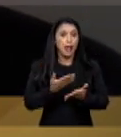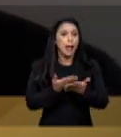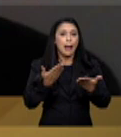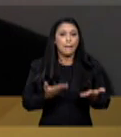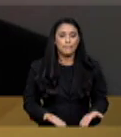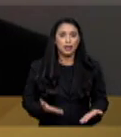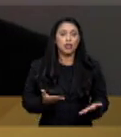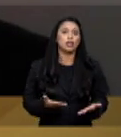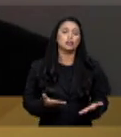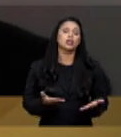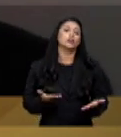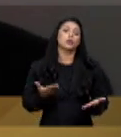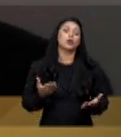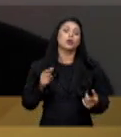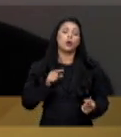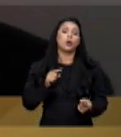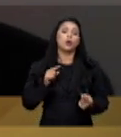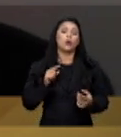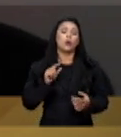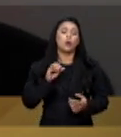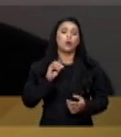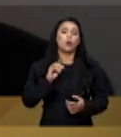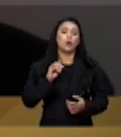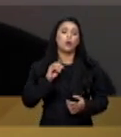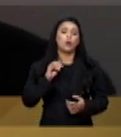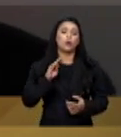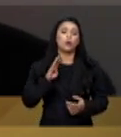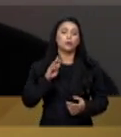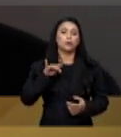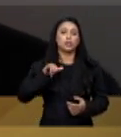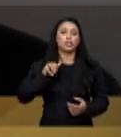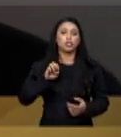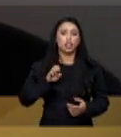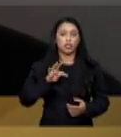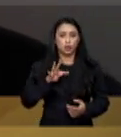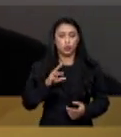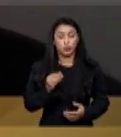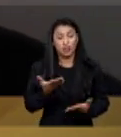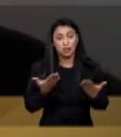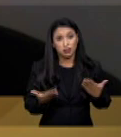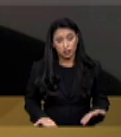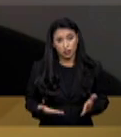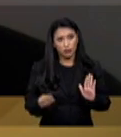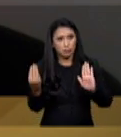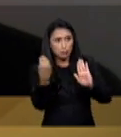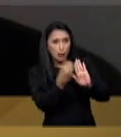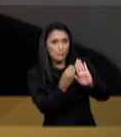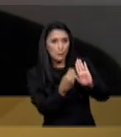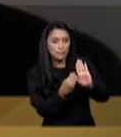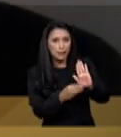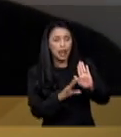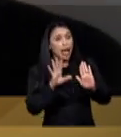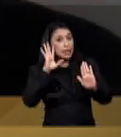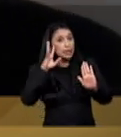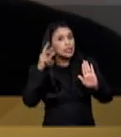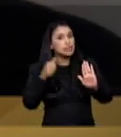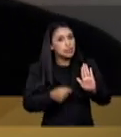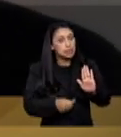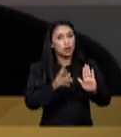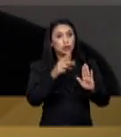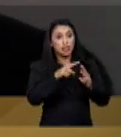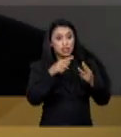do objeto. Assim, senhor presidente e eminentes pares, postas a decisão recorrida e as